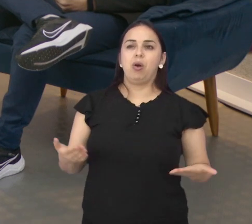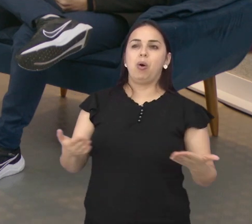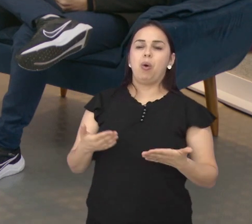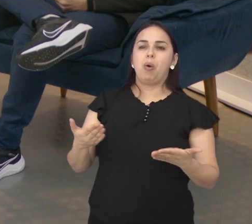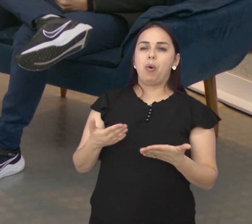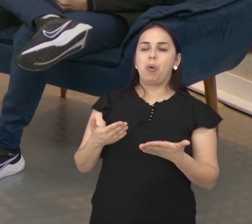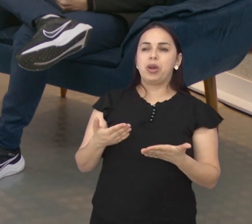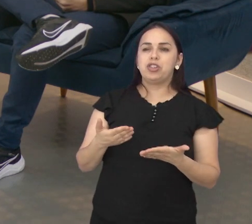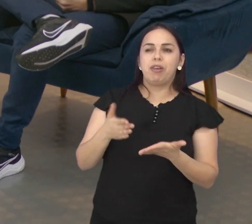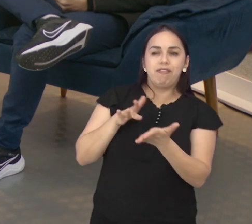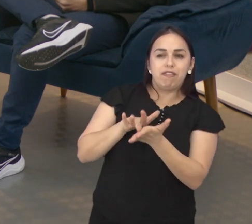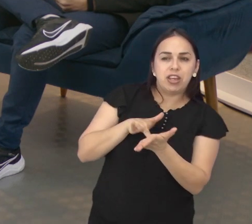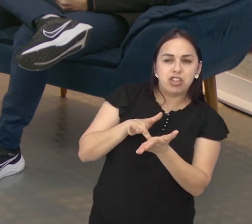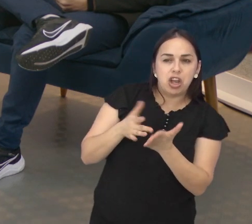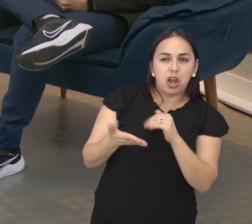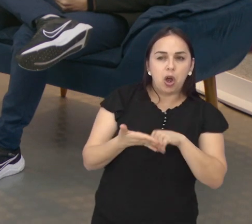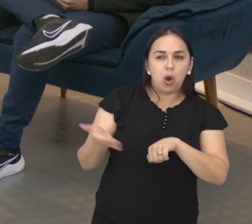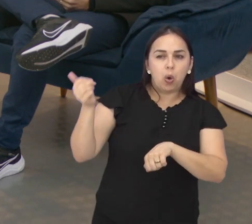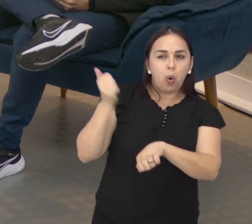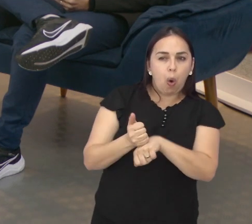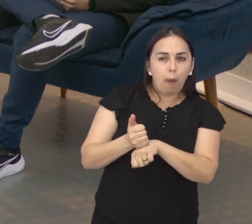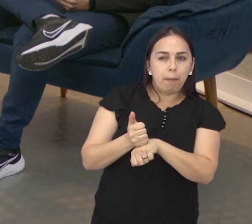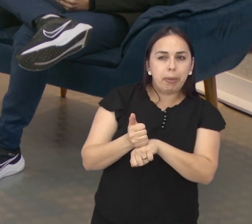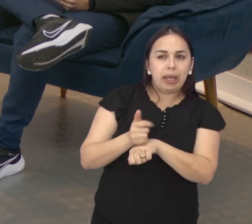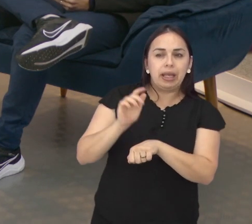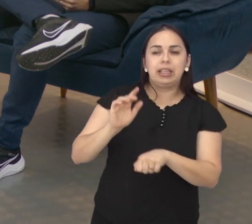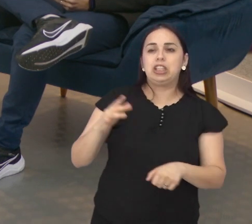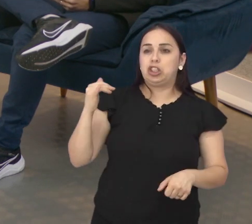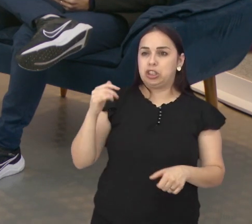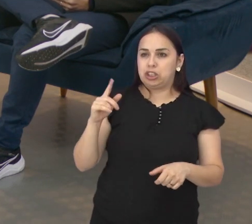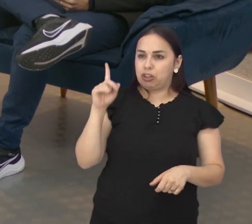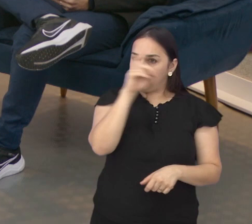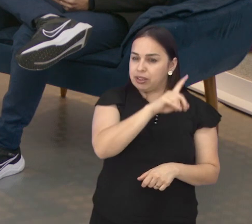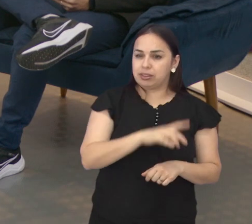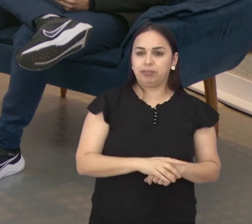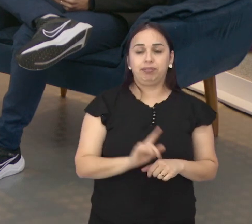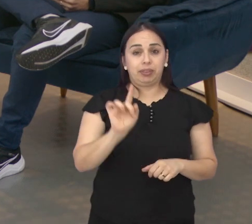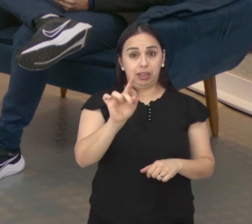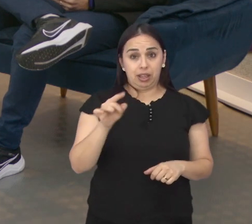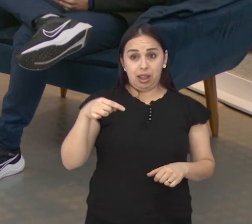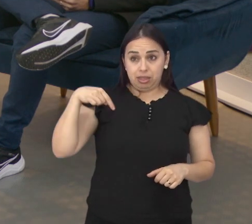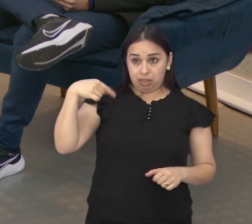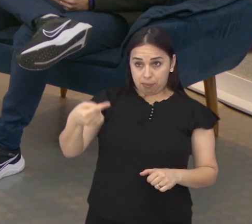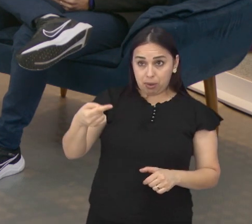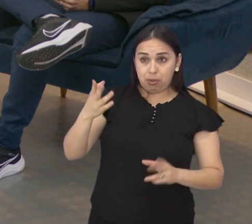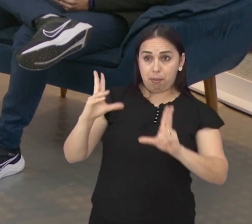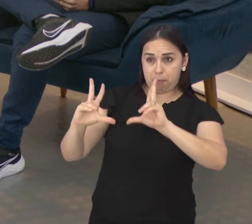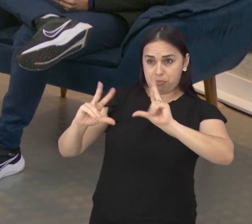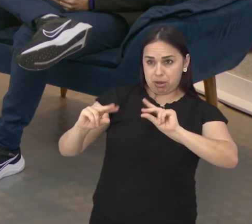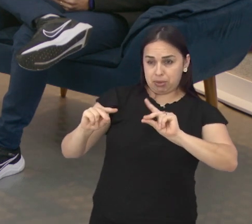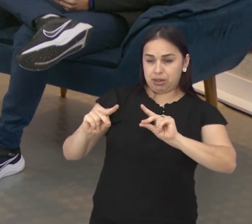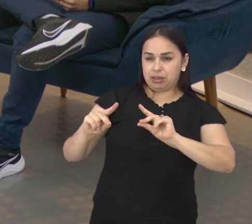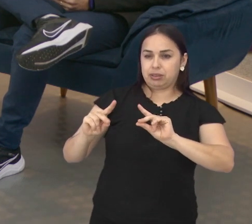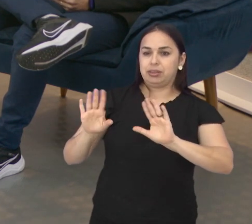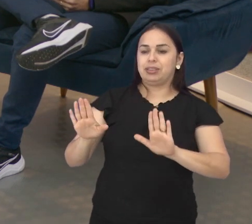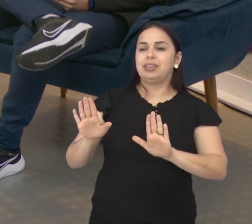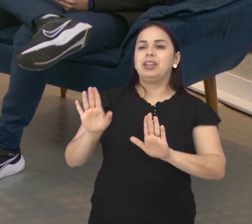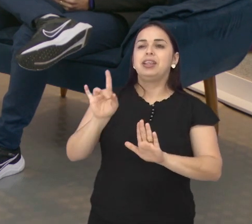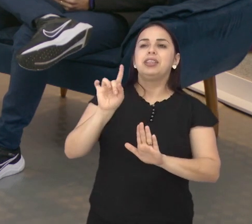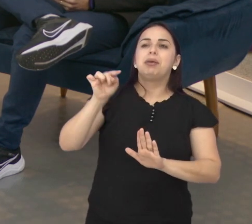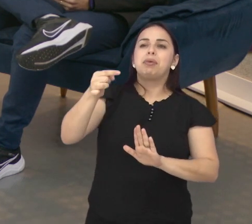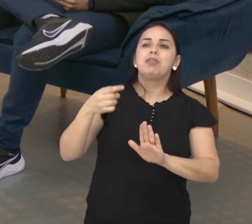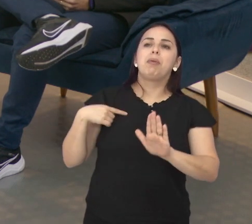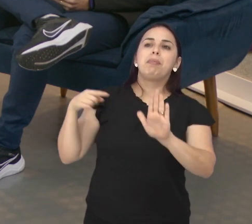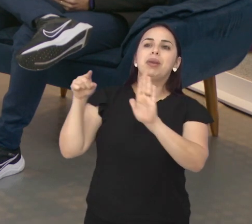É bem mais difícil de ser enganado ou enganar, né? Exatamente. E daqui a pouco a gente continua o nosso bate-papo.